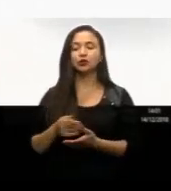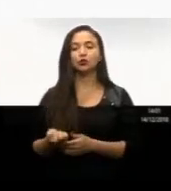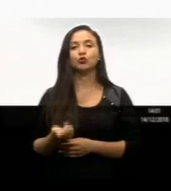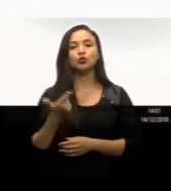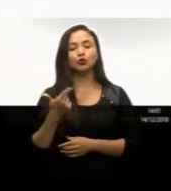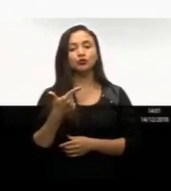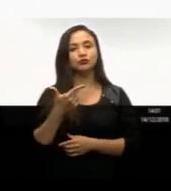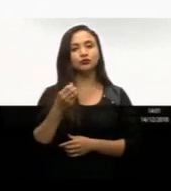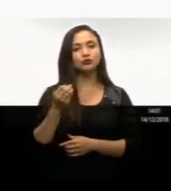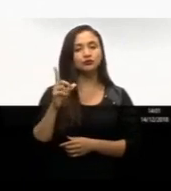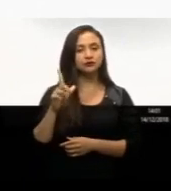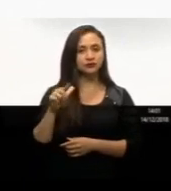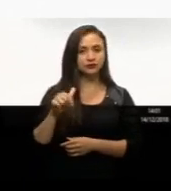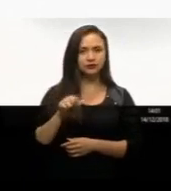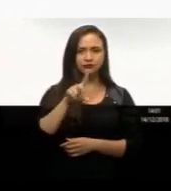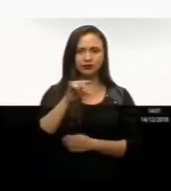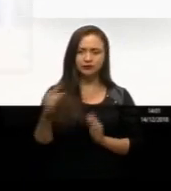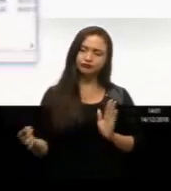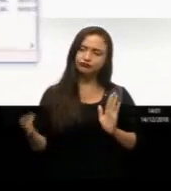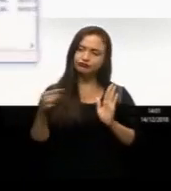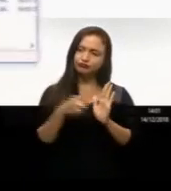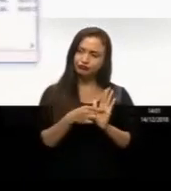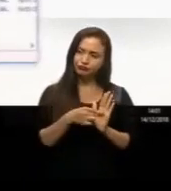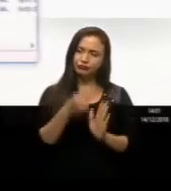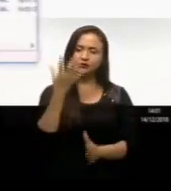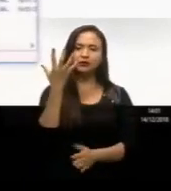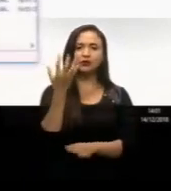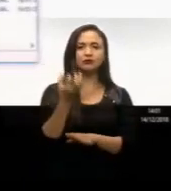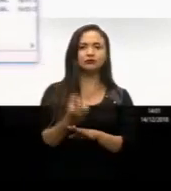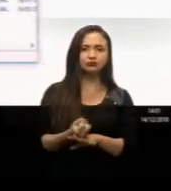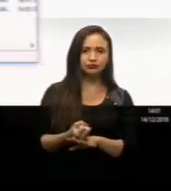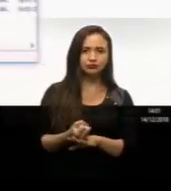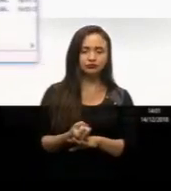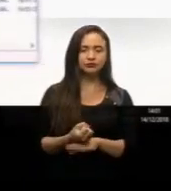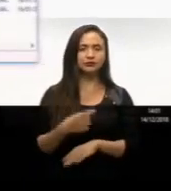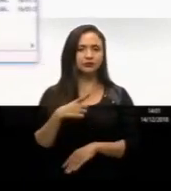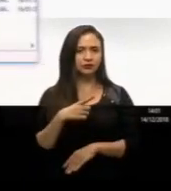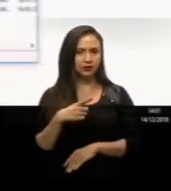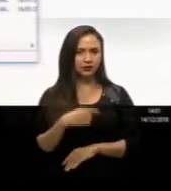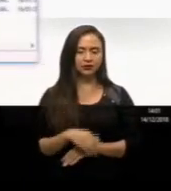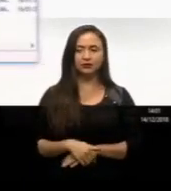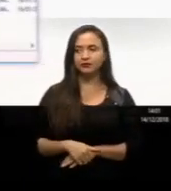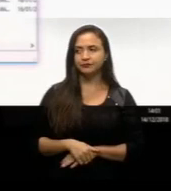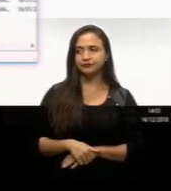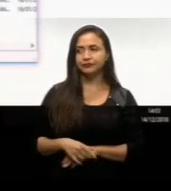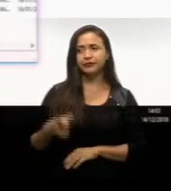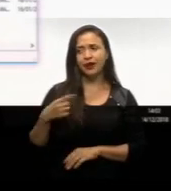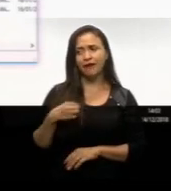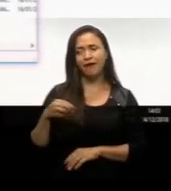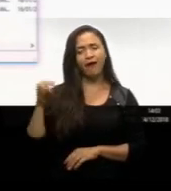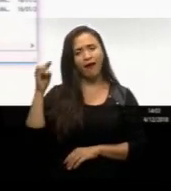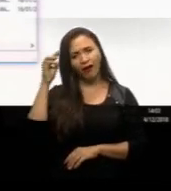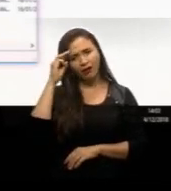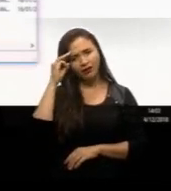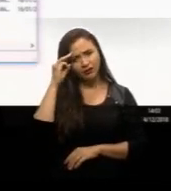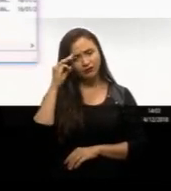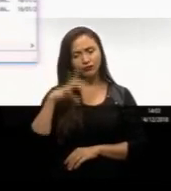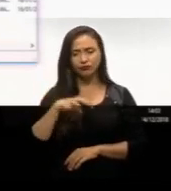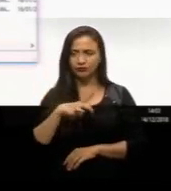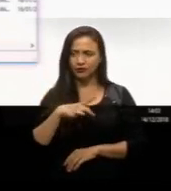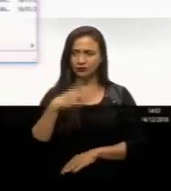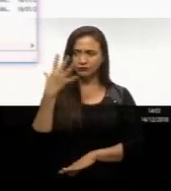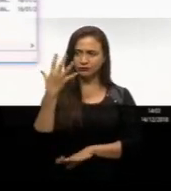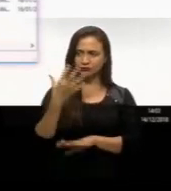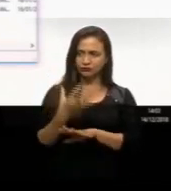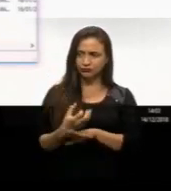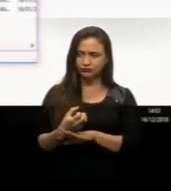2017. Você vai clicar, vai fazer o download de um arquivo RAR. E esse arquivo, um arquivo zipado, né? E esse arquivo a gente vem